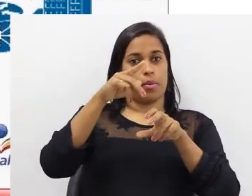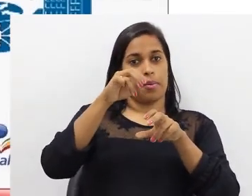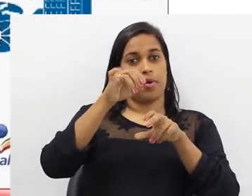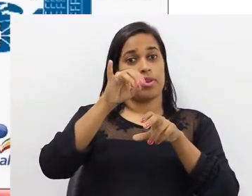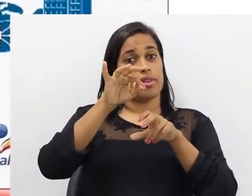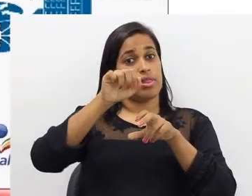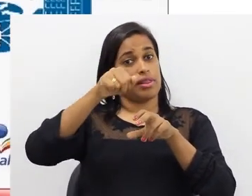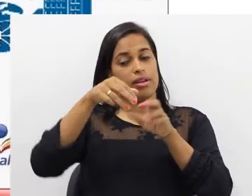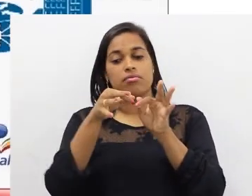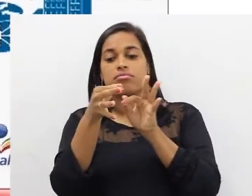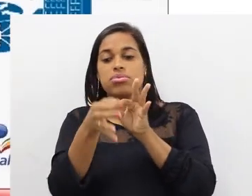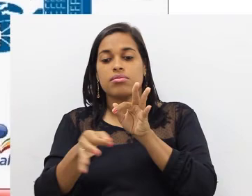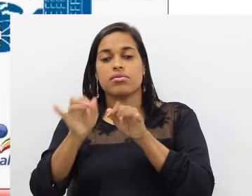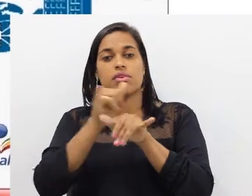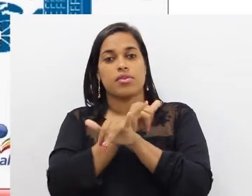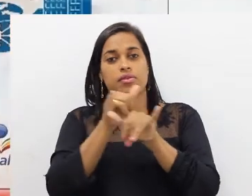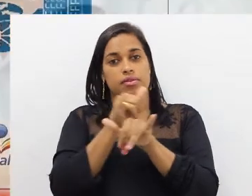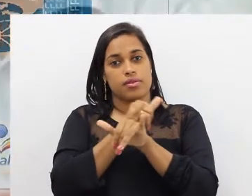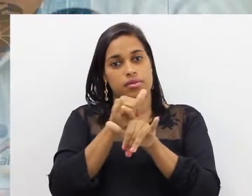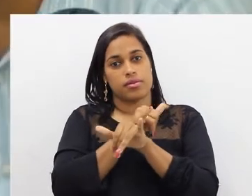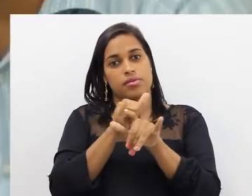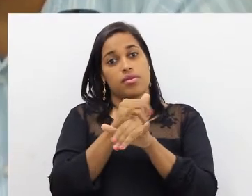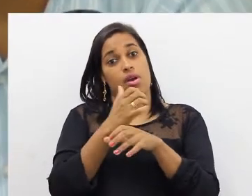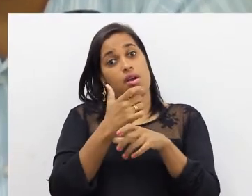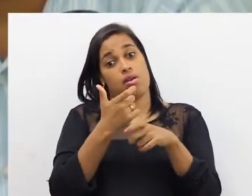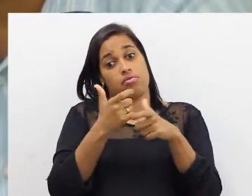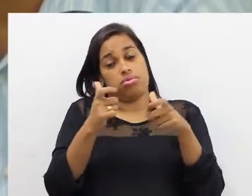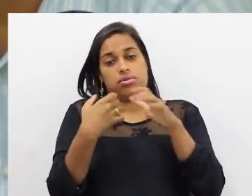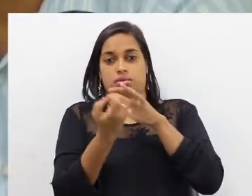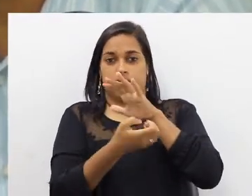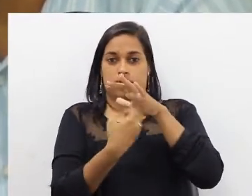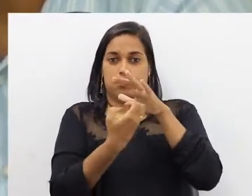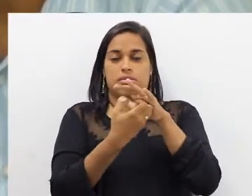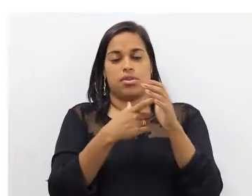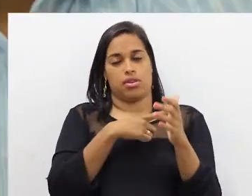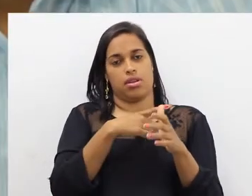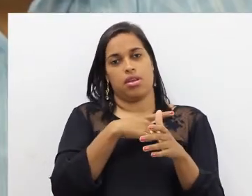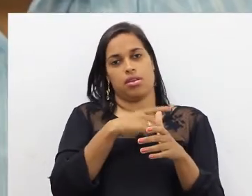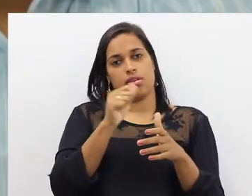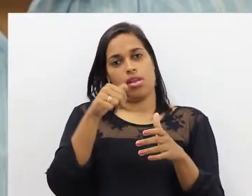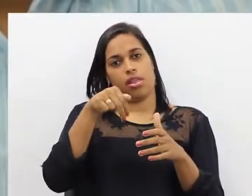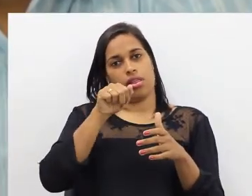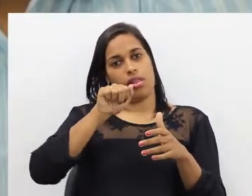ficam trafegando, tá? Então, grandes corporações vão usar a rede em anel.